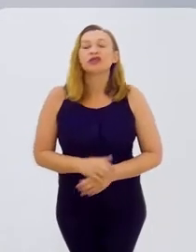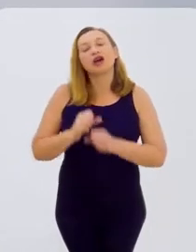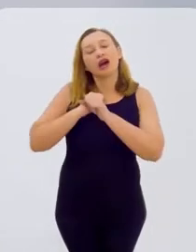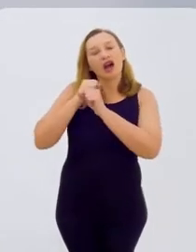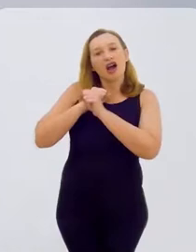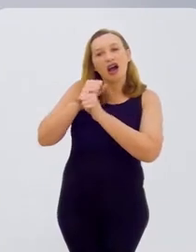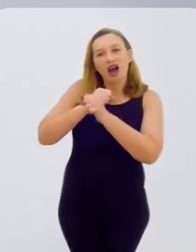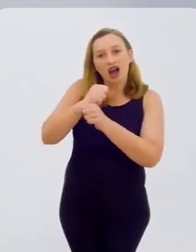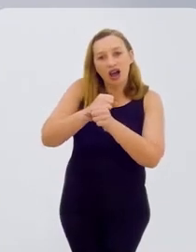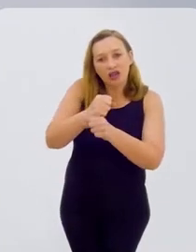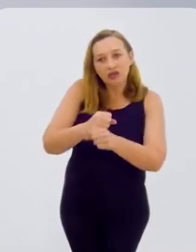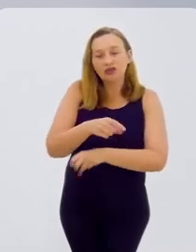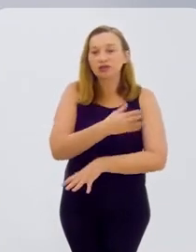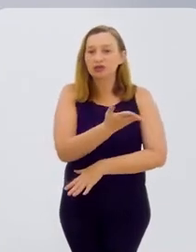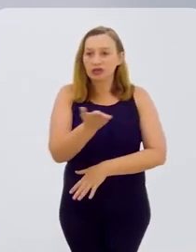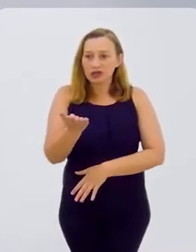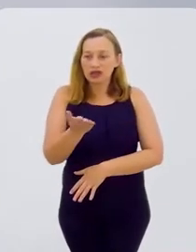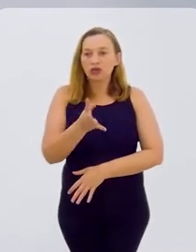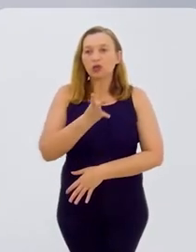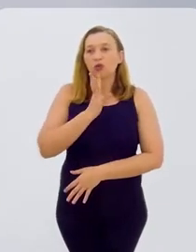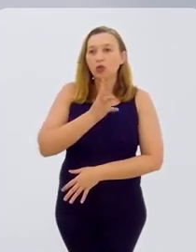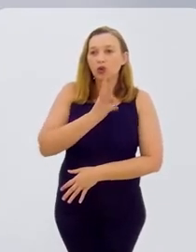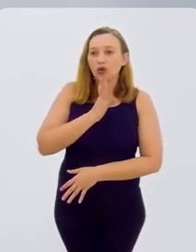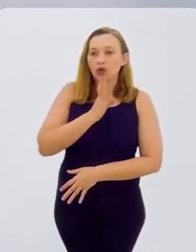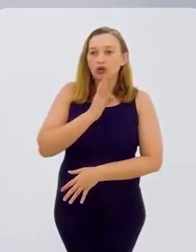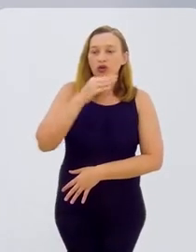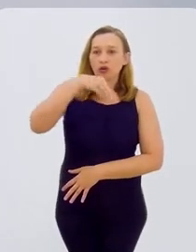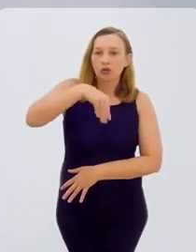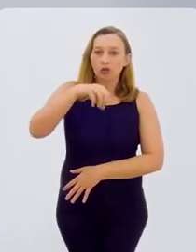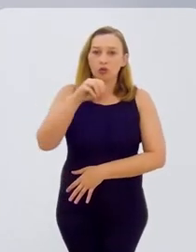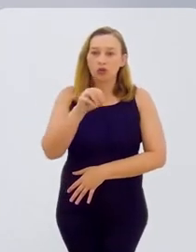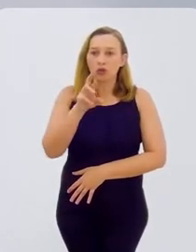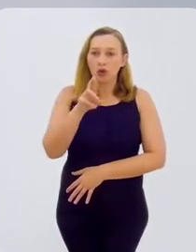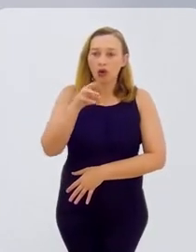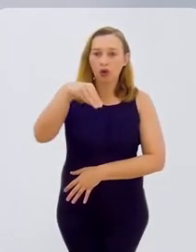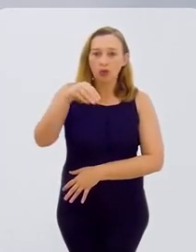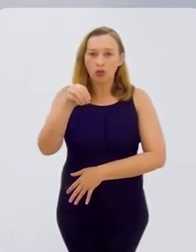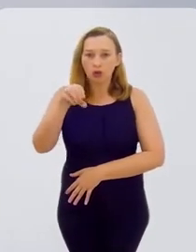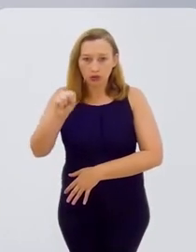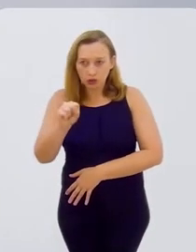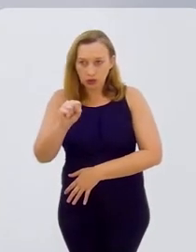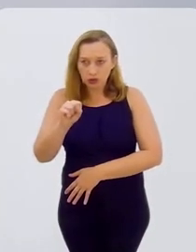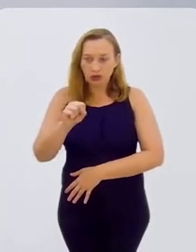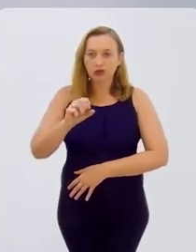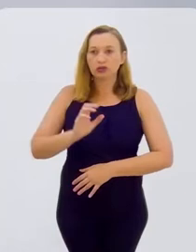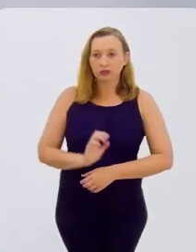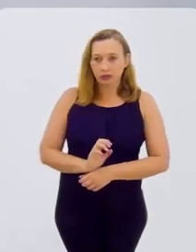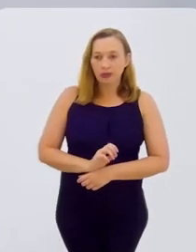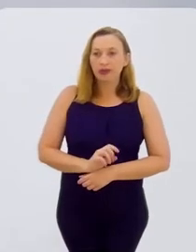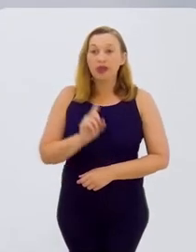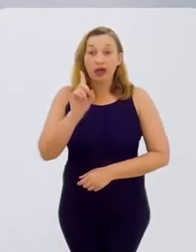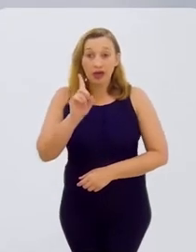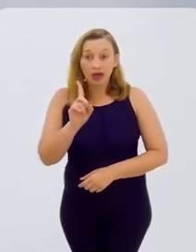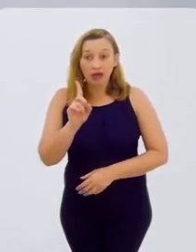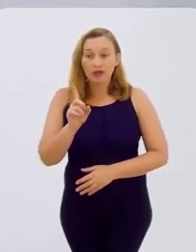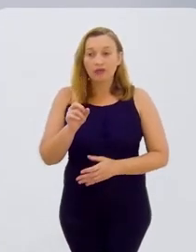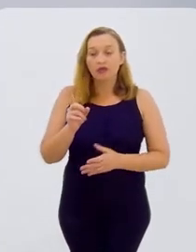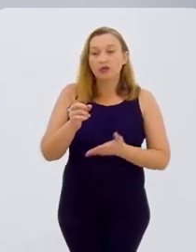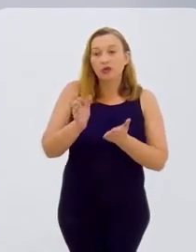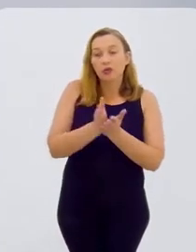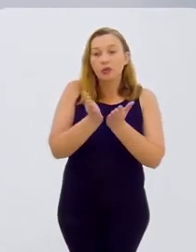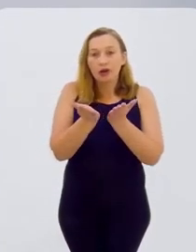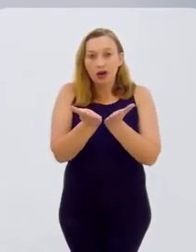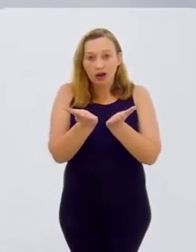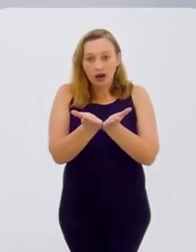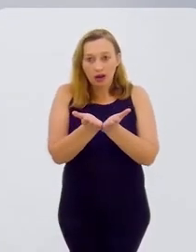durante muitos anos vocês conheceram como os Mórmons. Mas Mórmons era o